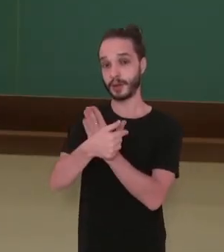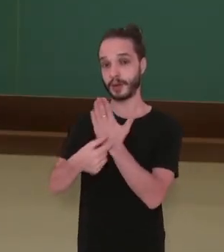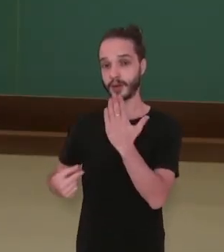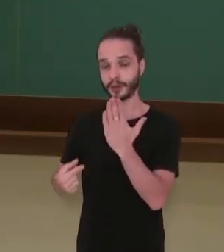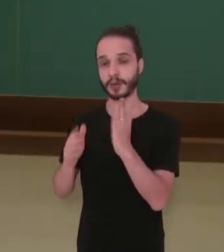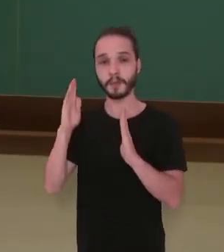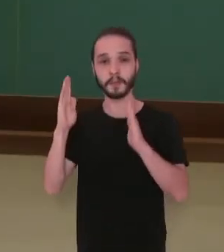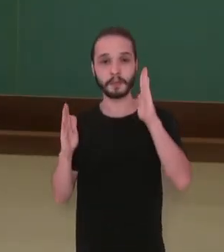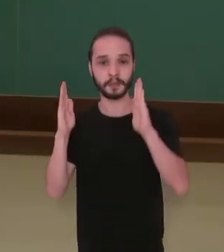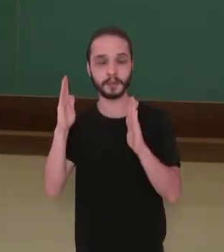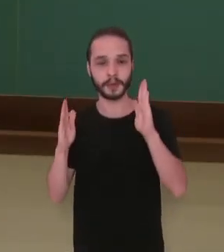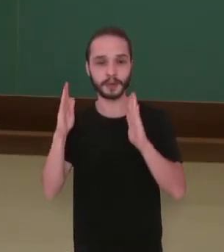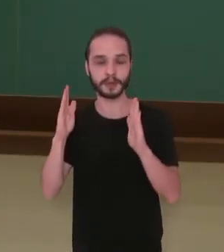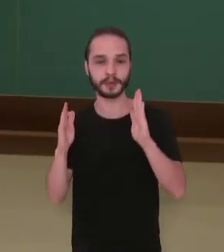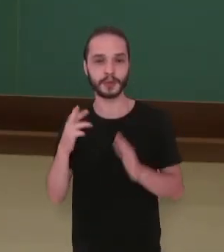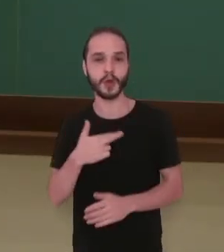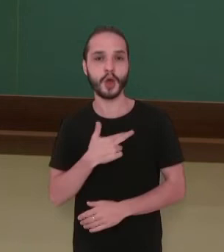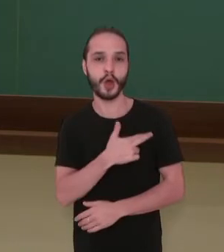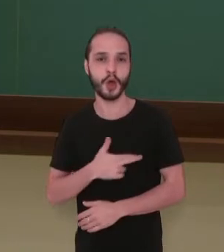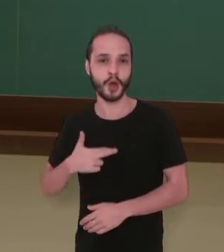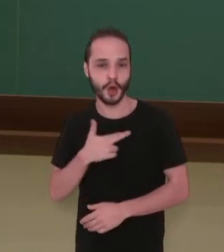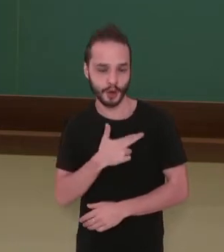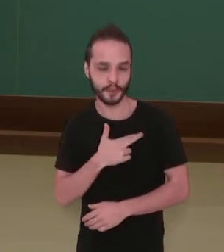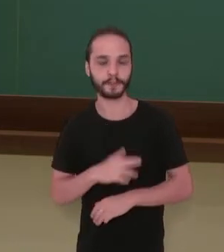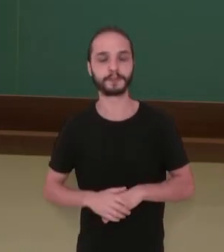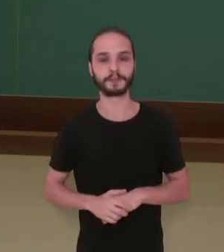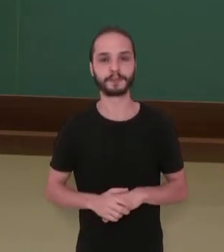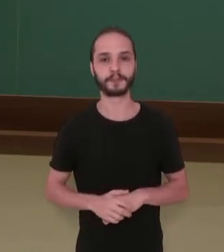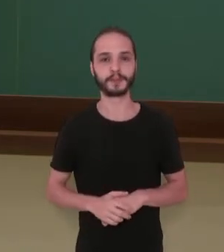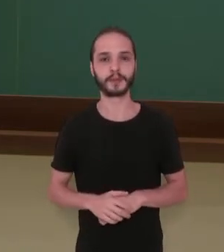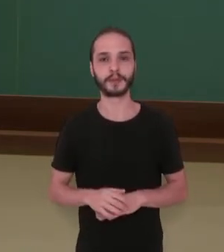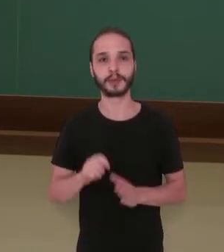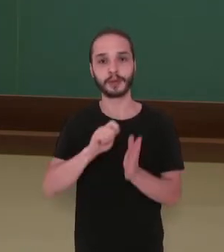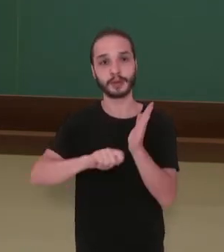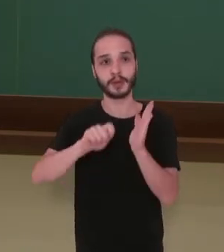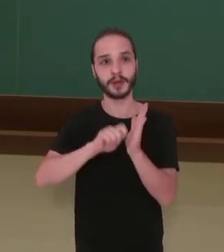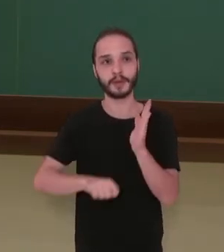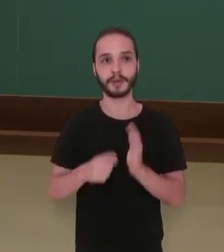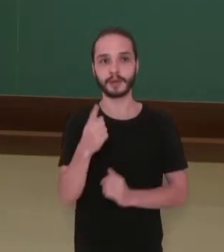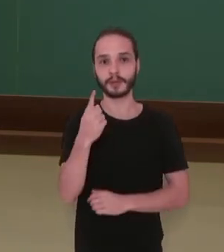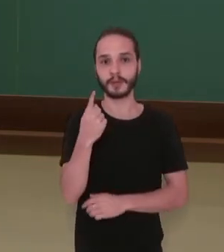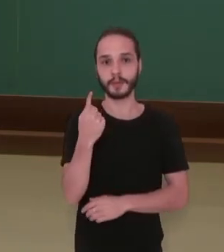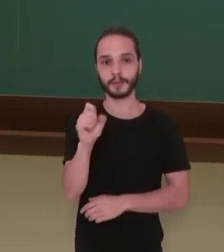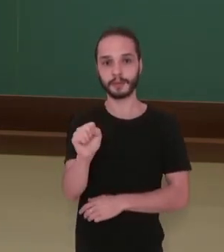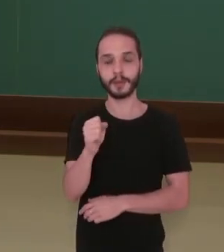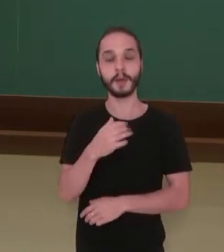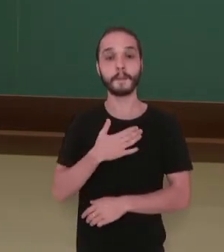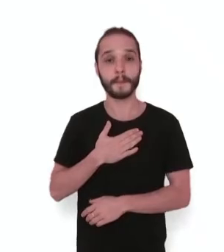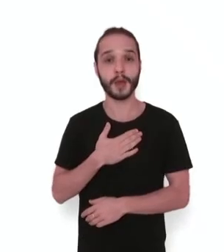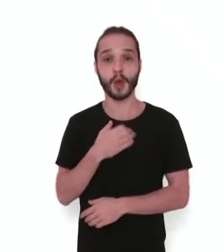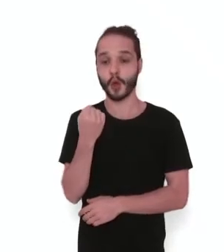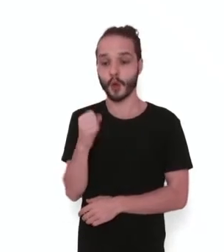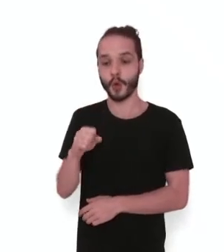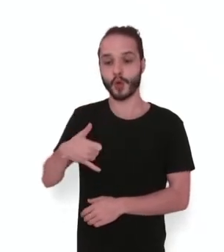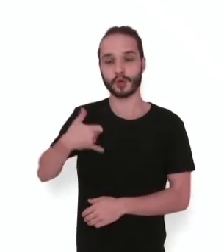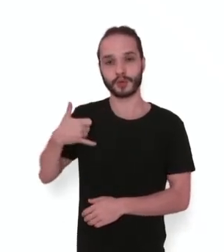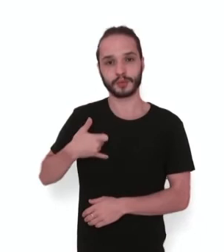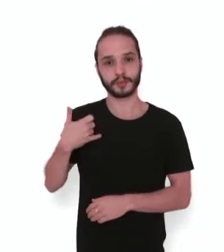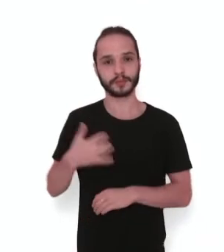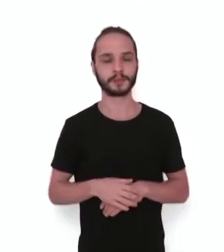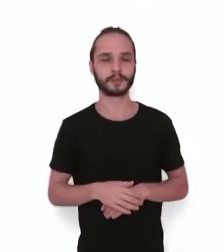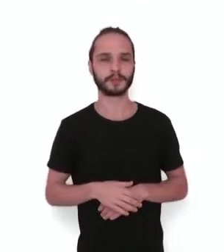do romantismo, né? Escreveu Meus 8 anos. Olha que bonito esse poema. Oh,